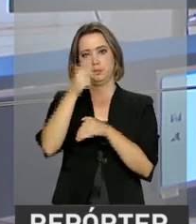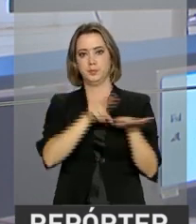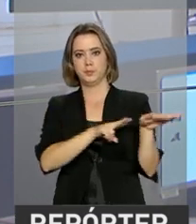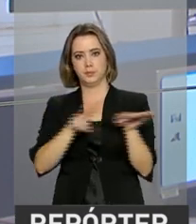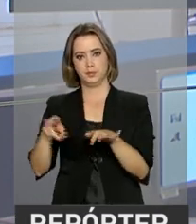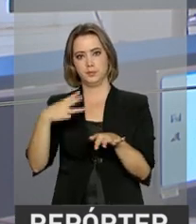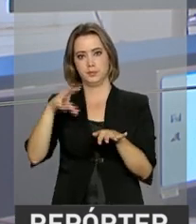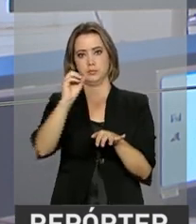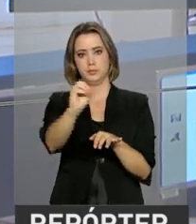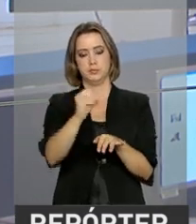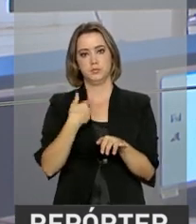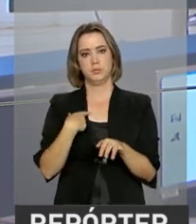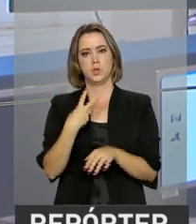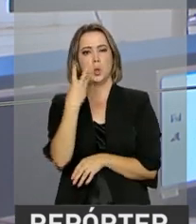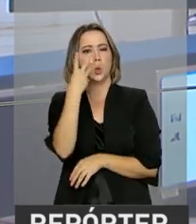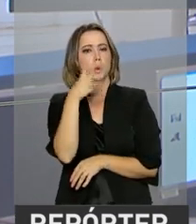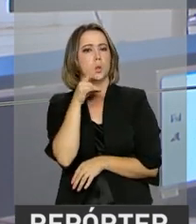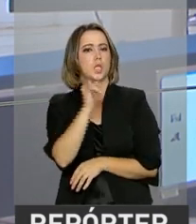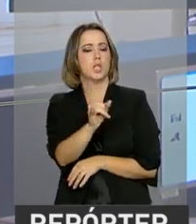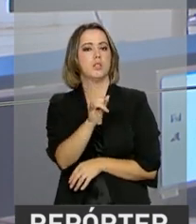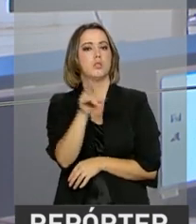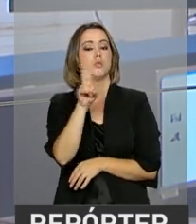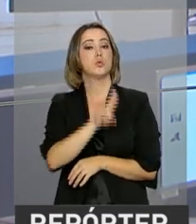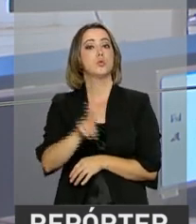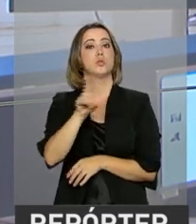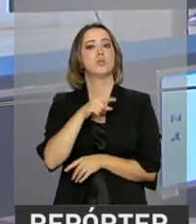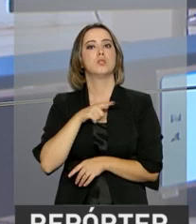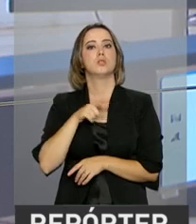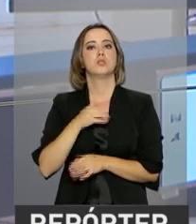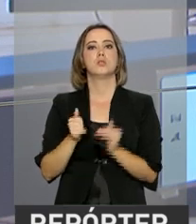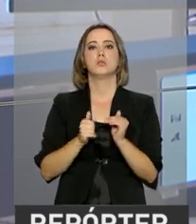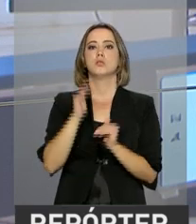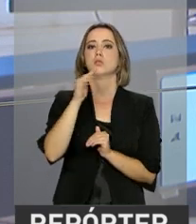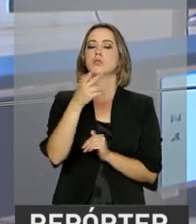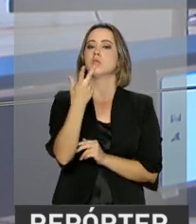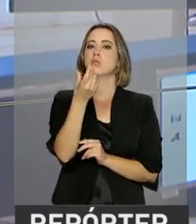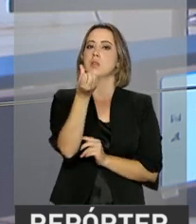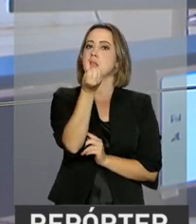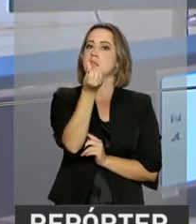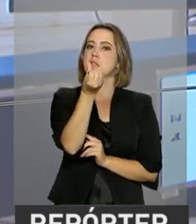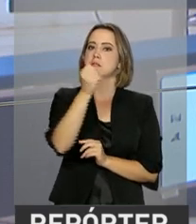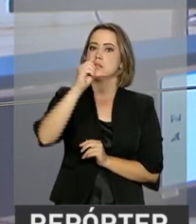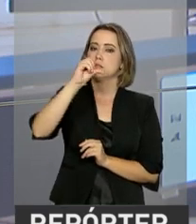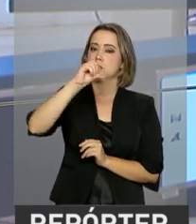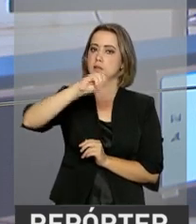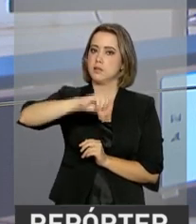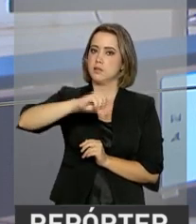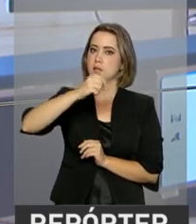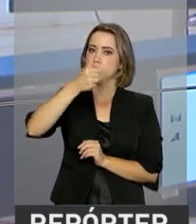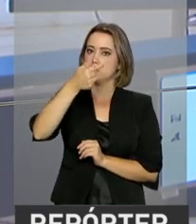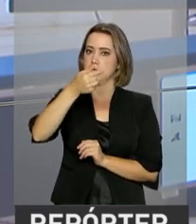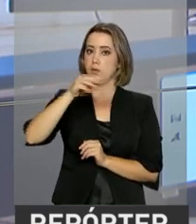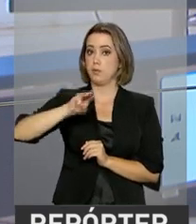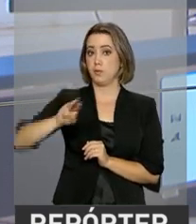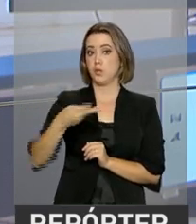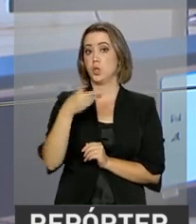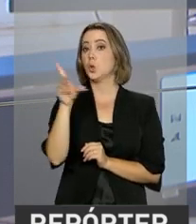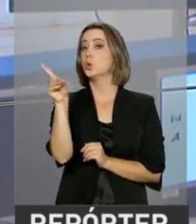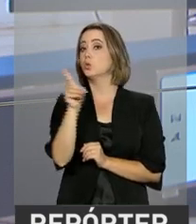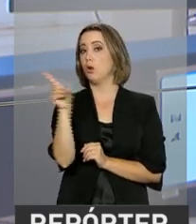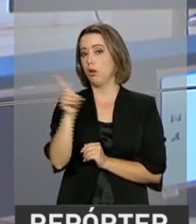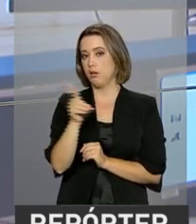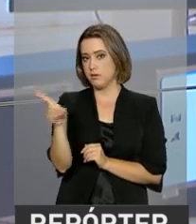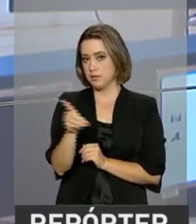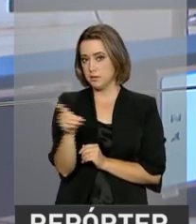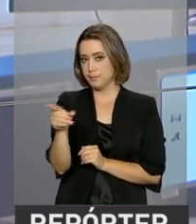semana de Março com três dias úteis a semana teve superavit de 690 Milhões de Dólares no